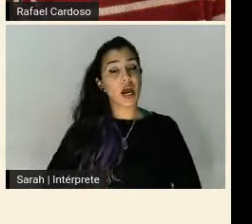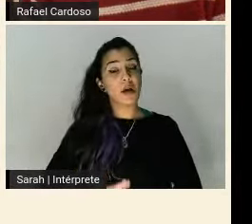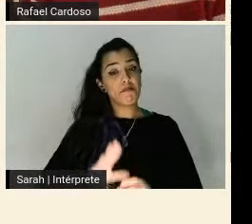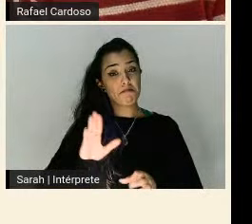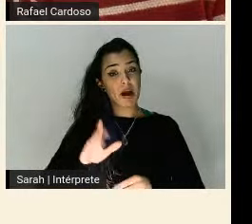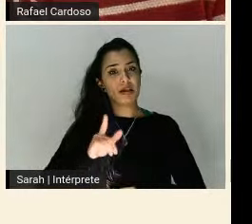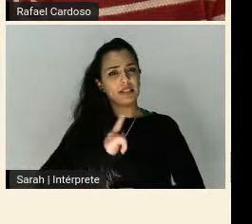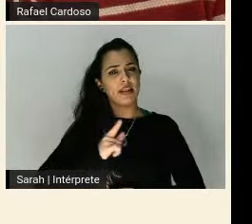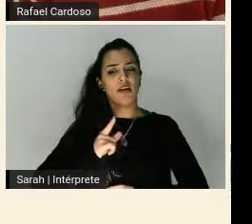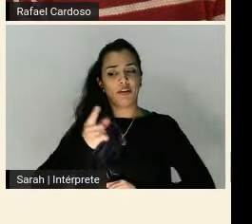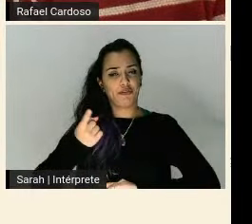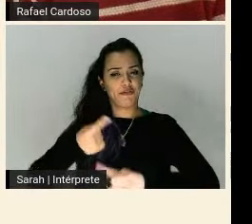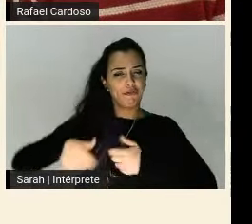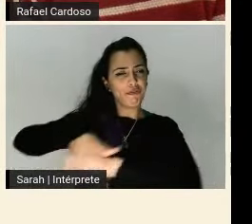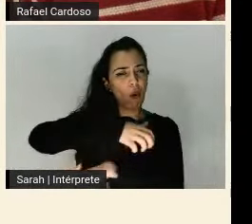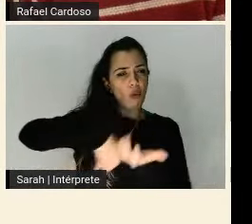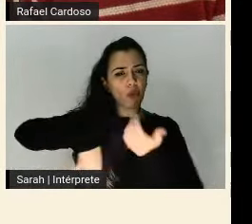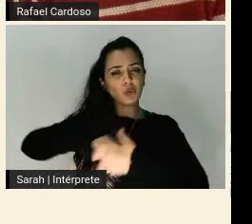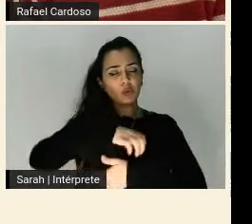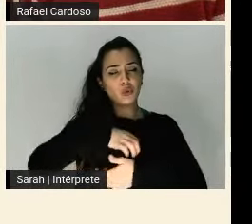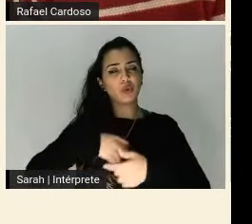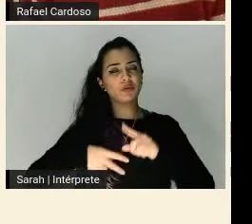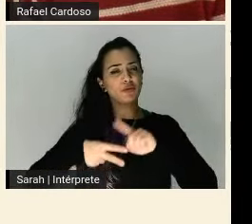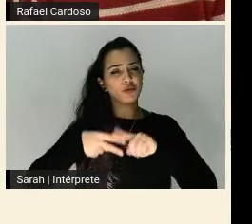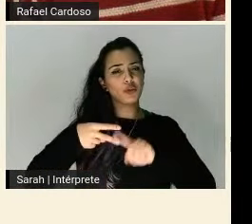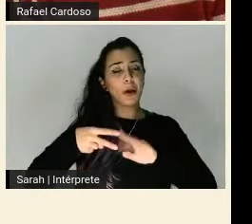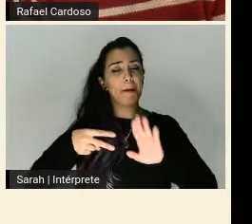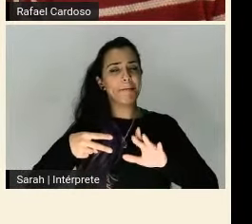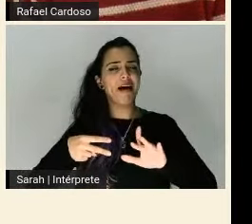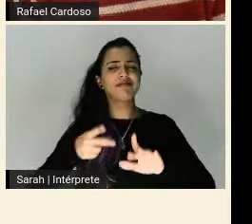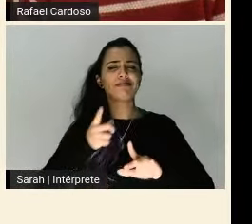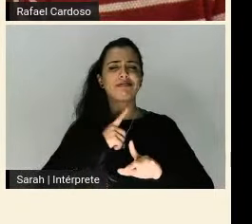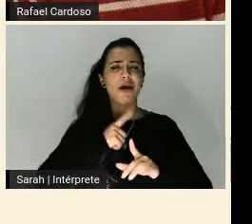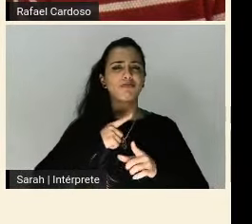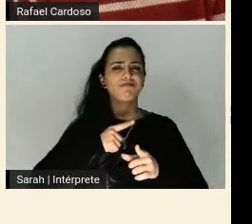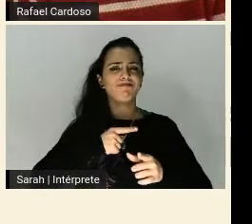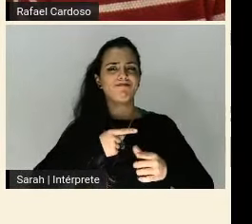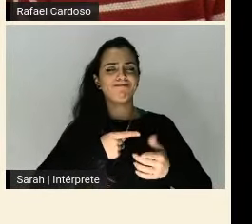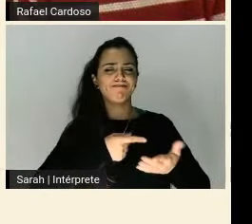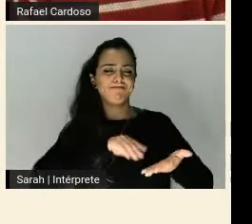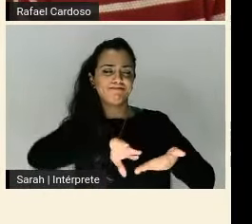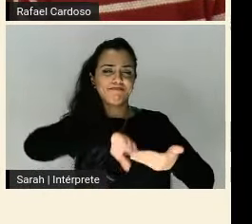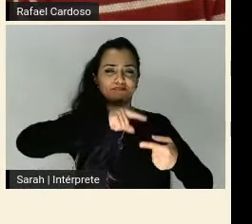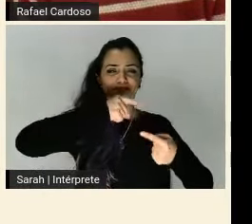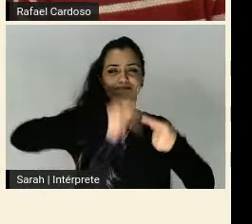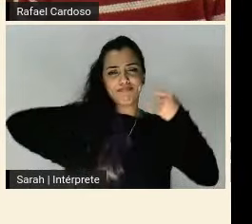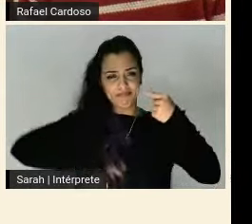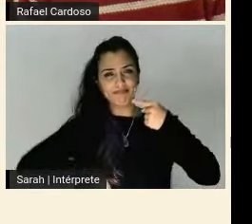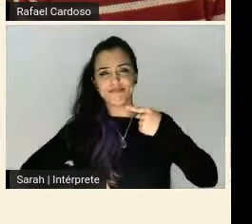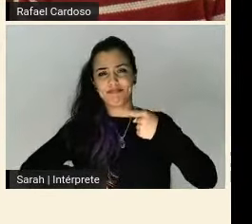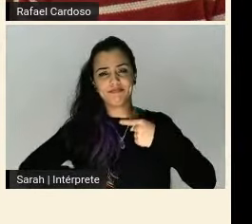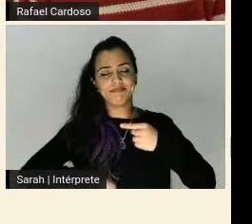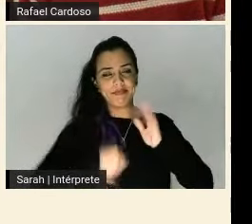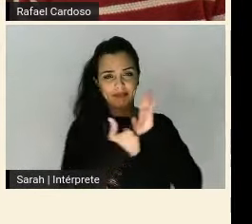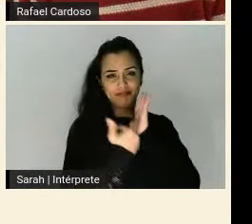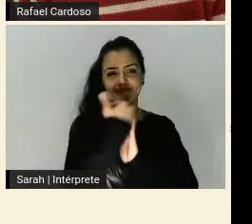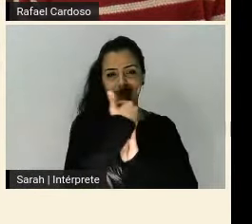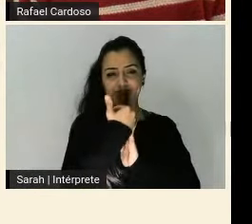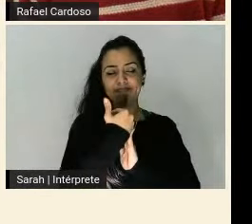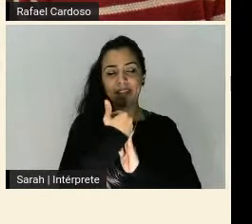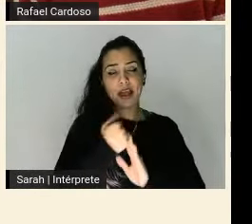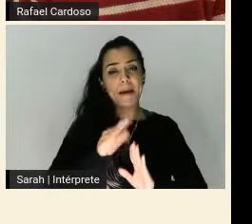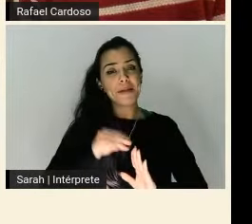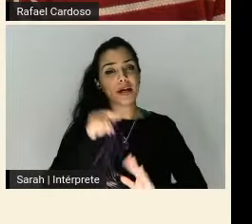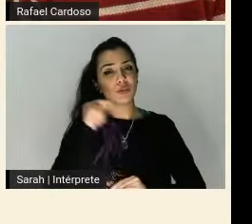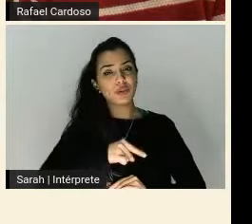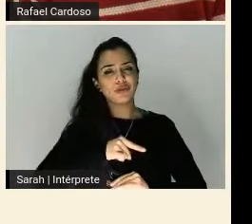nome, mas foge das verdadeiras como o diabo da cruz. Com isso, apagou-se as contribuições